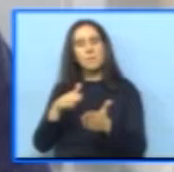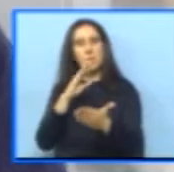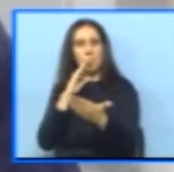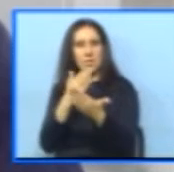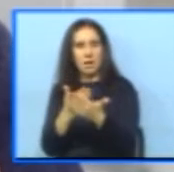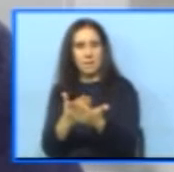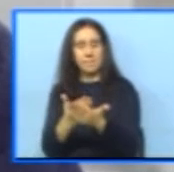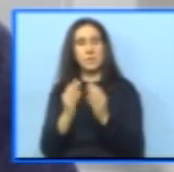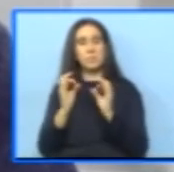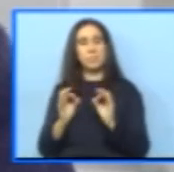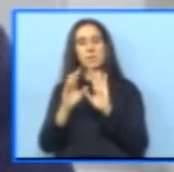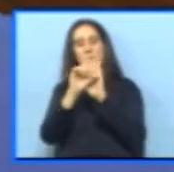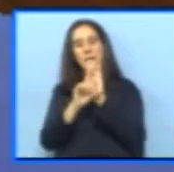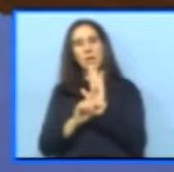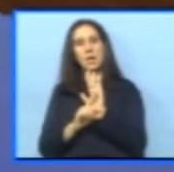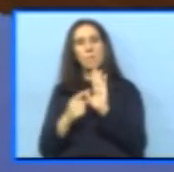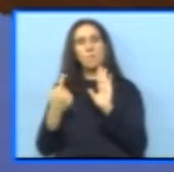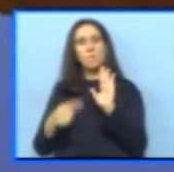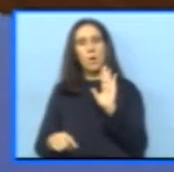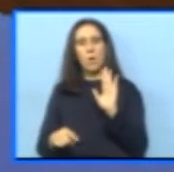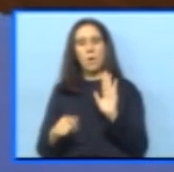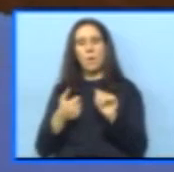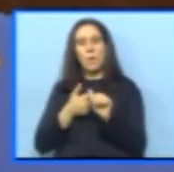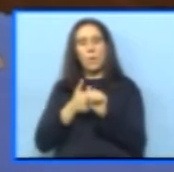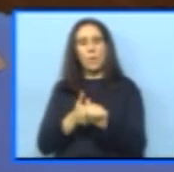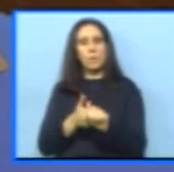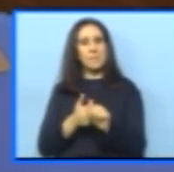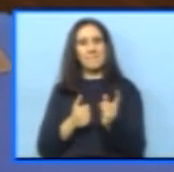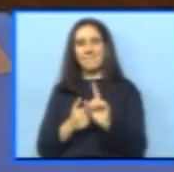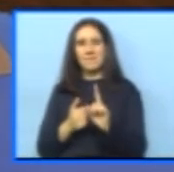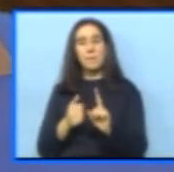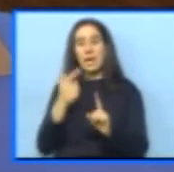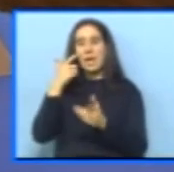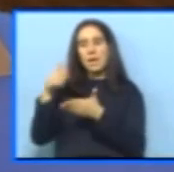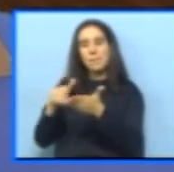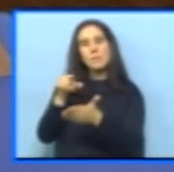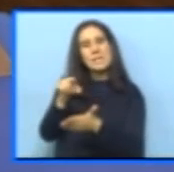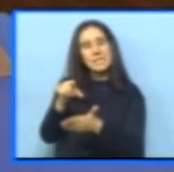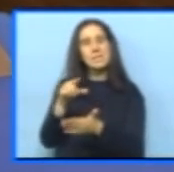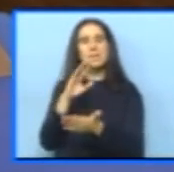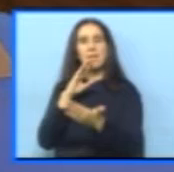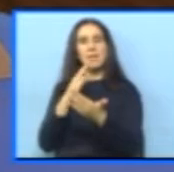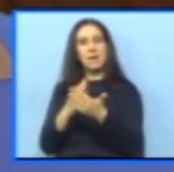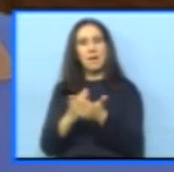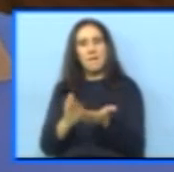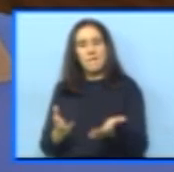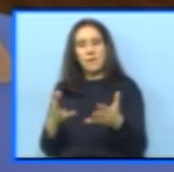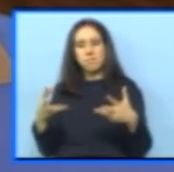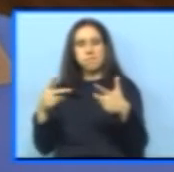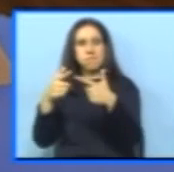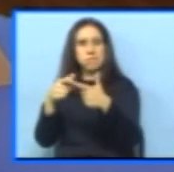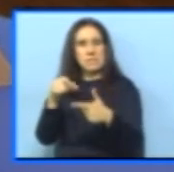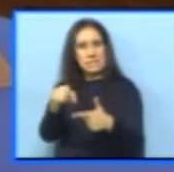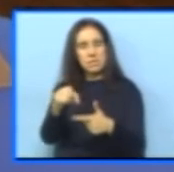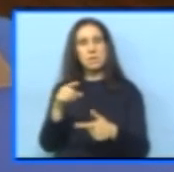grande finalidade da lei não é simplesmente ela ser cumprida, mas é ir por aquele caminho, chegar àquele destino,